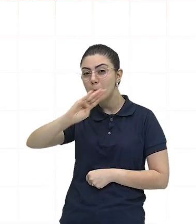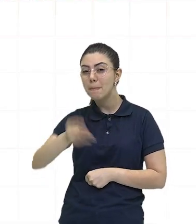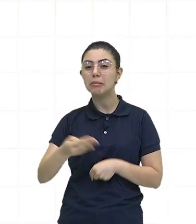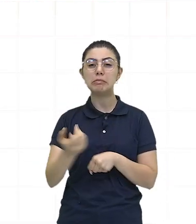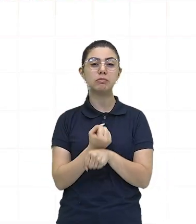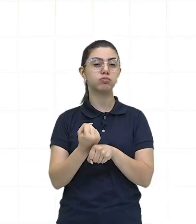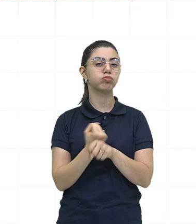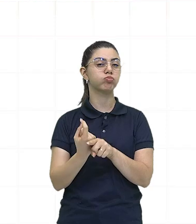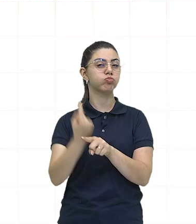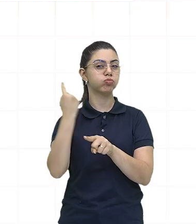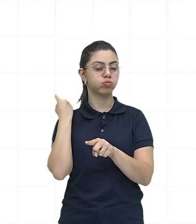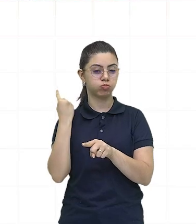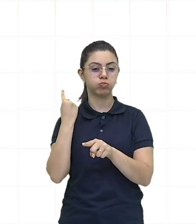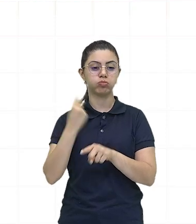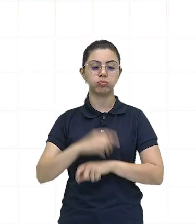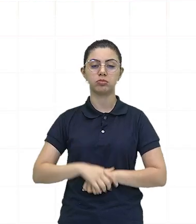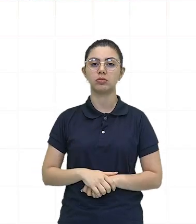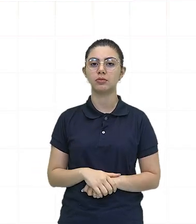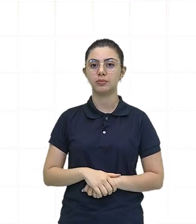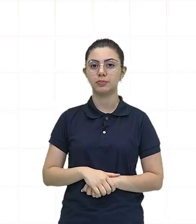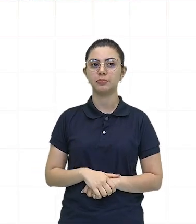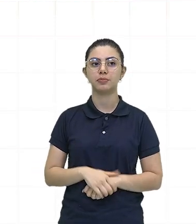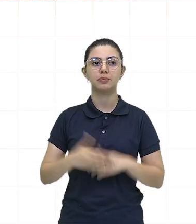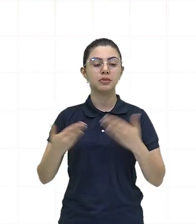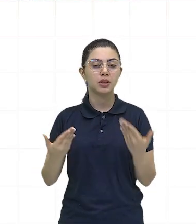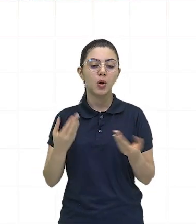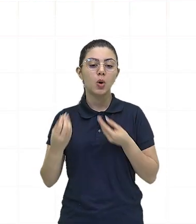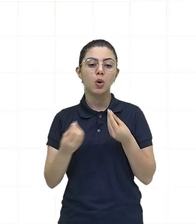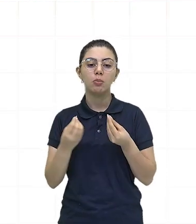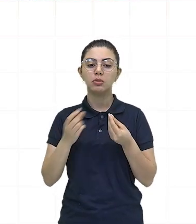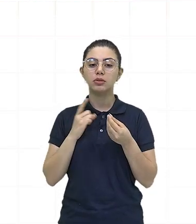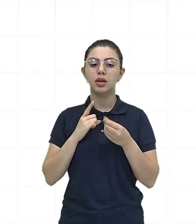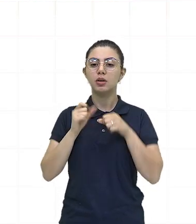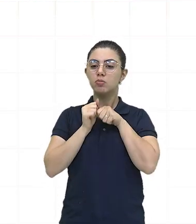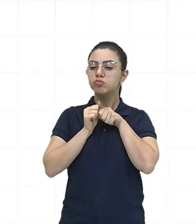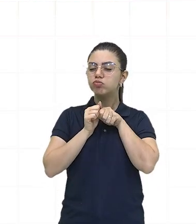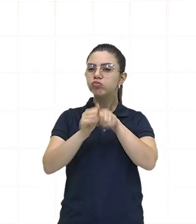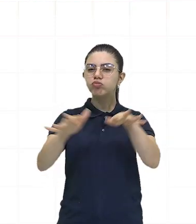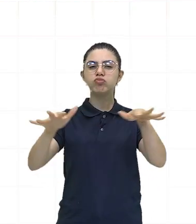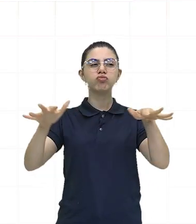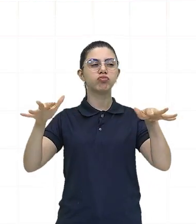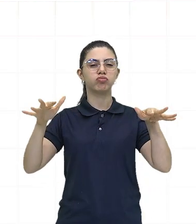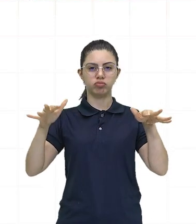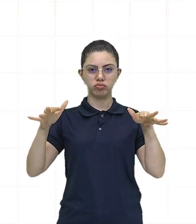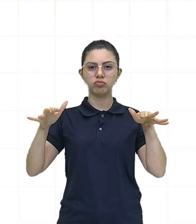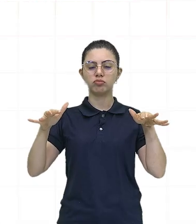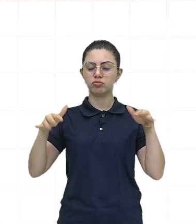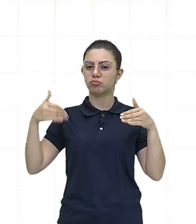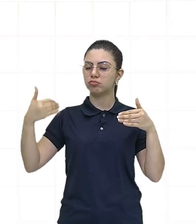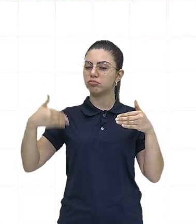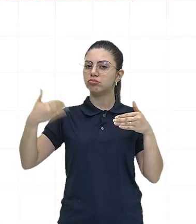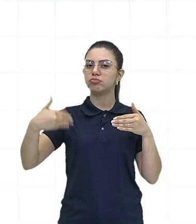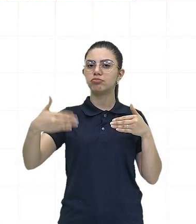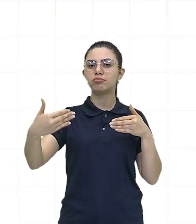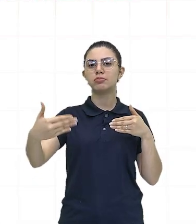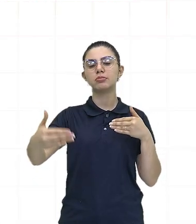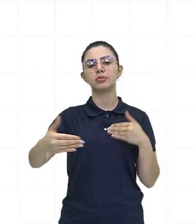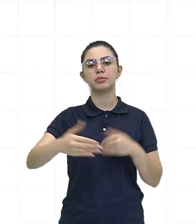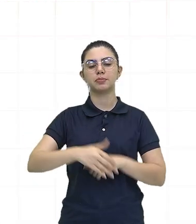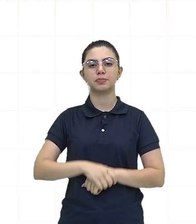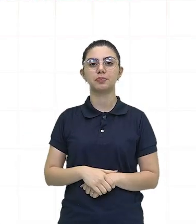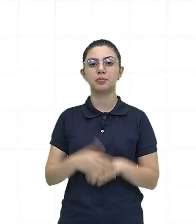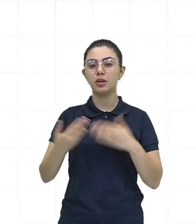anos atrás. E desde então tem se expandido continuamente. Então,